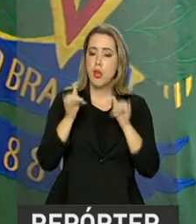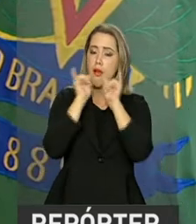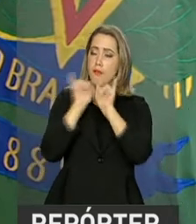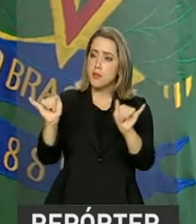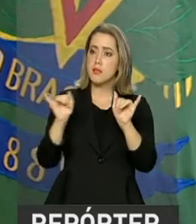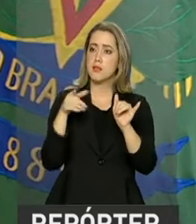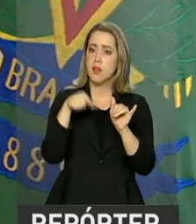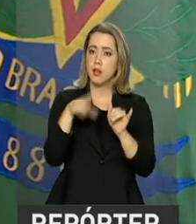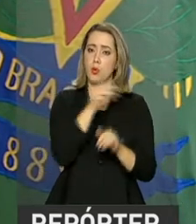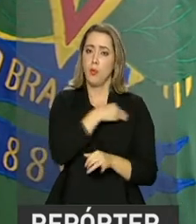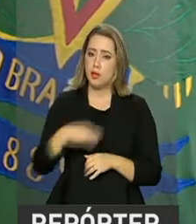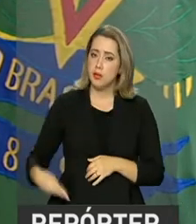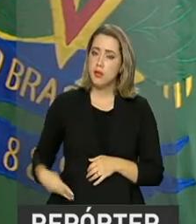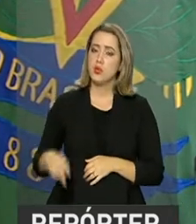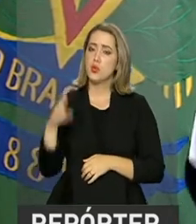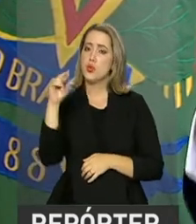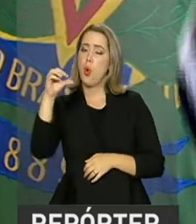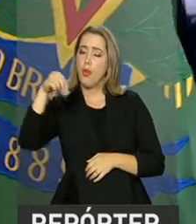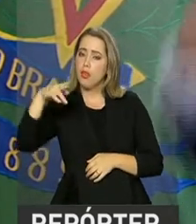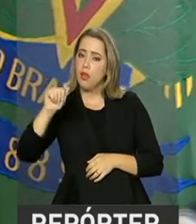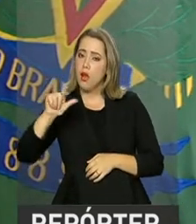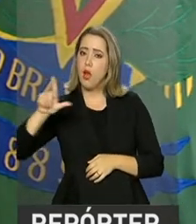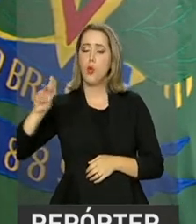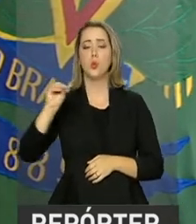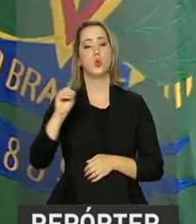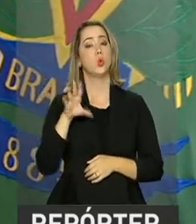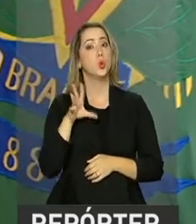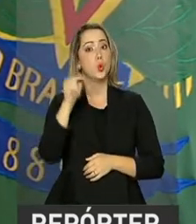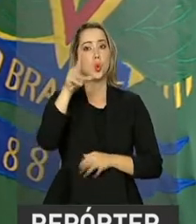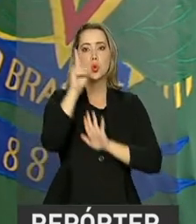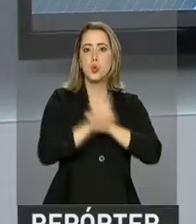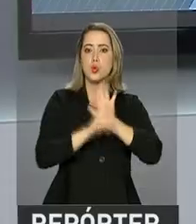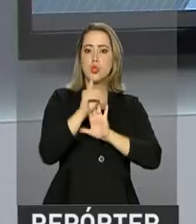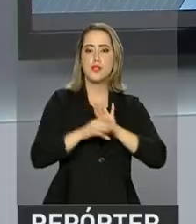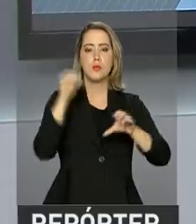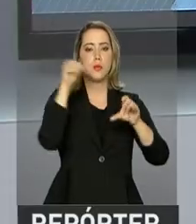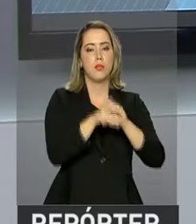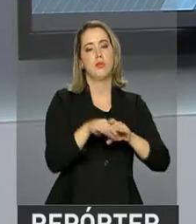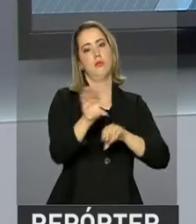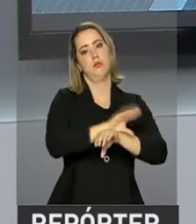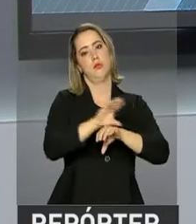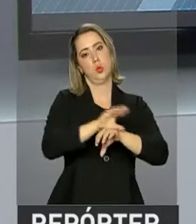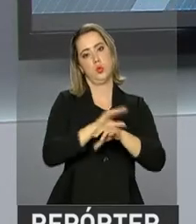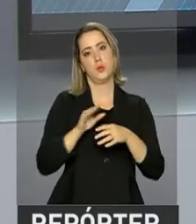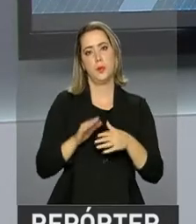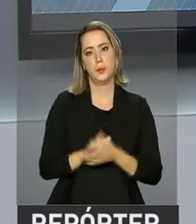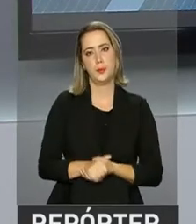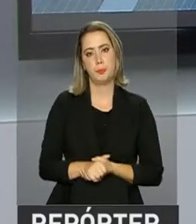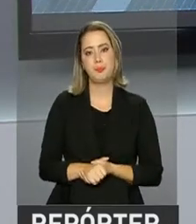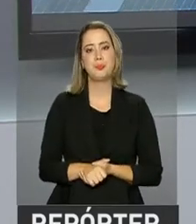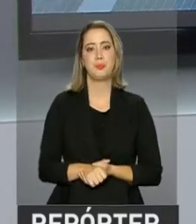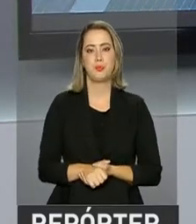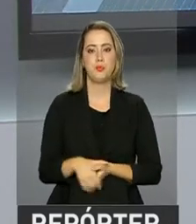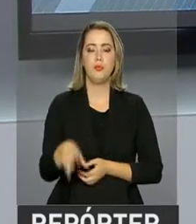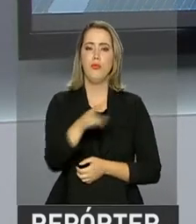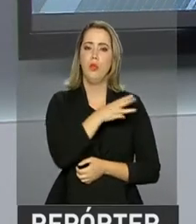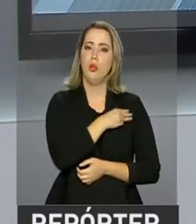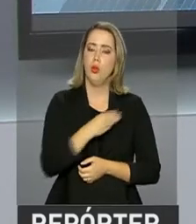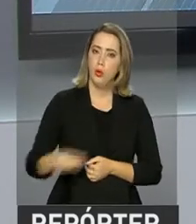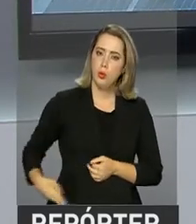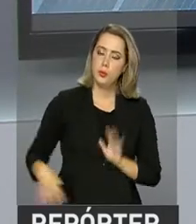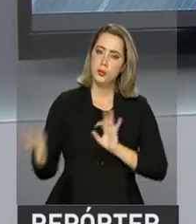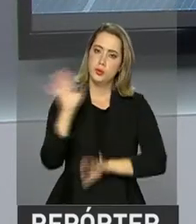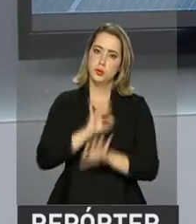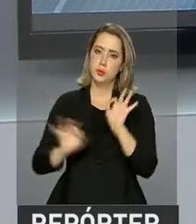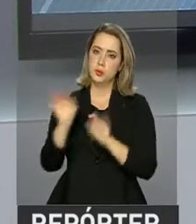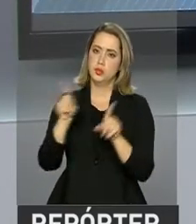ministro Ronaldo Nogueira, que os direitos trabalhistas estão todos assegurados lá. O ministro do Planejamento também participou da